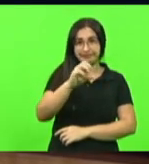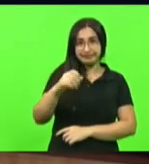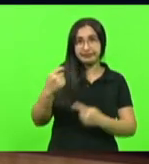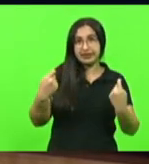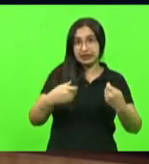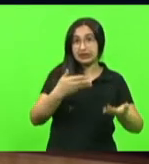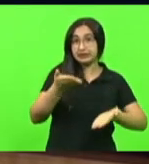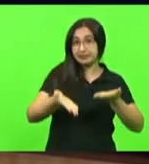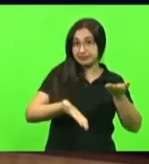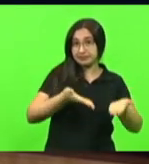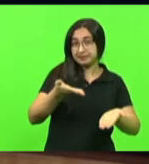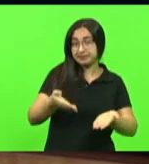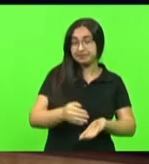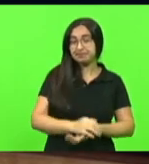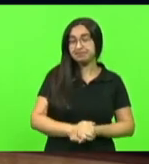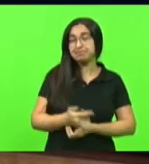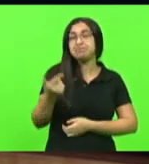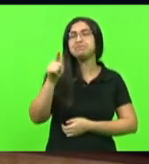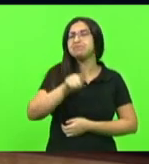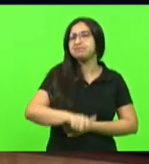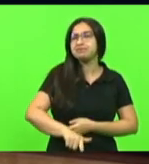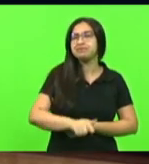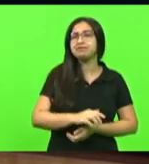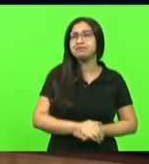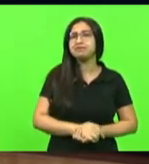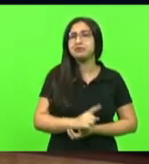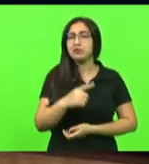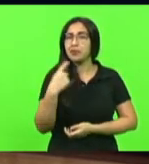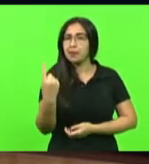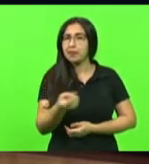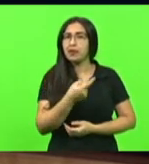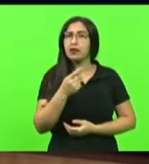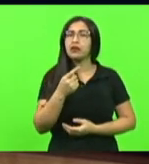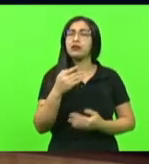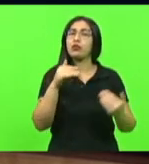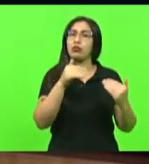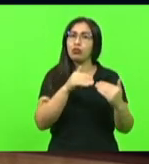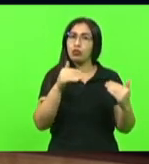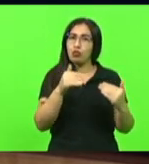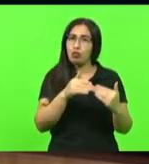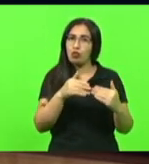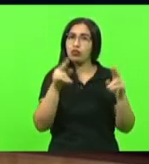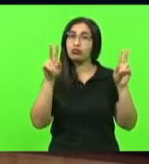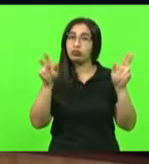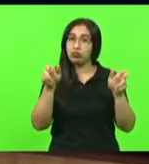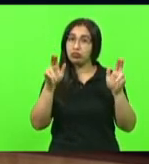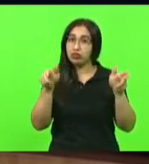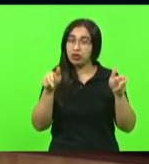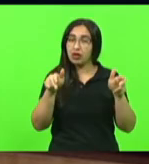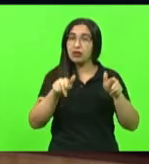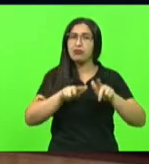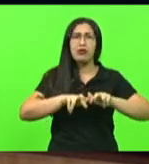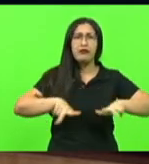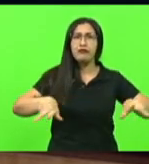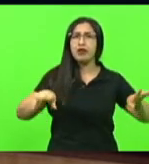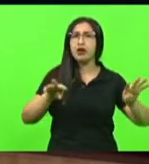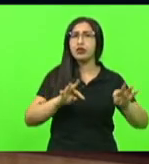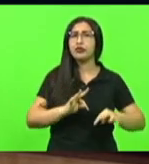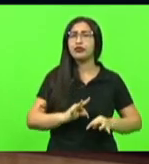Então, também quero dizer que nós nos somamos à construção desse tema. Vários técnicos